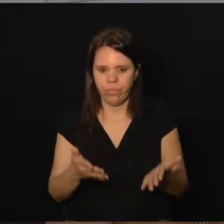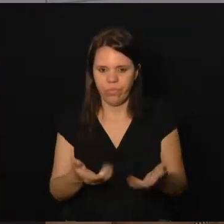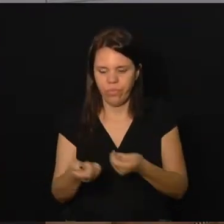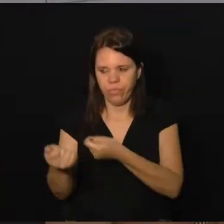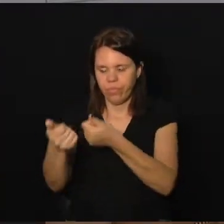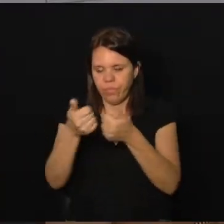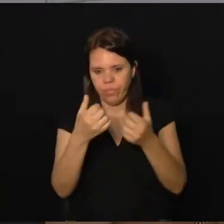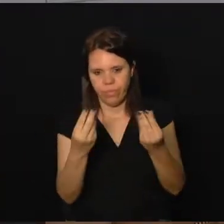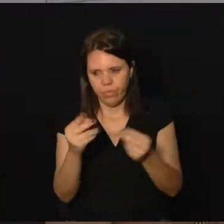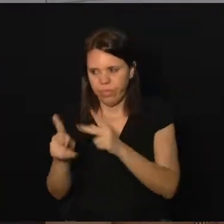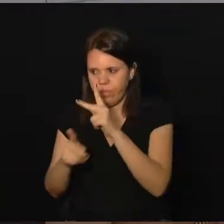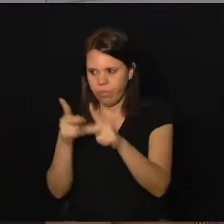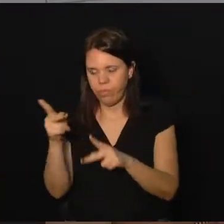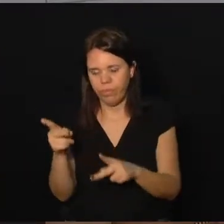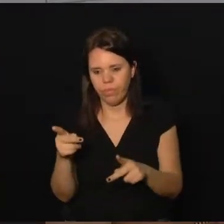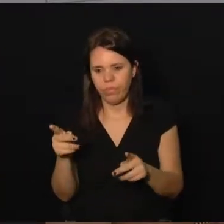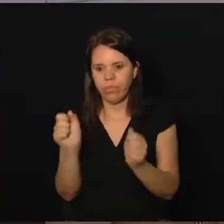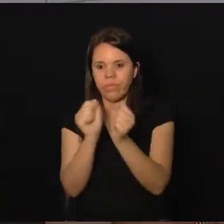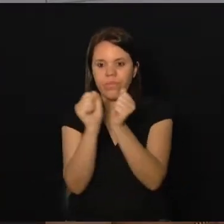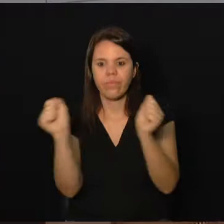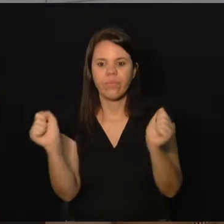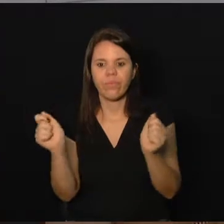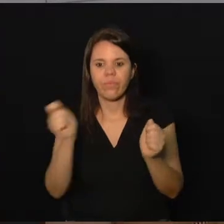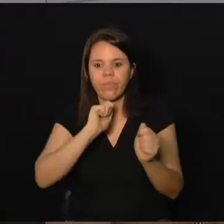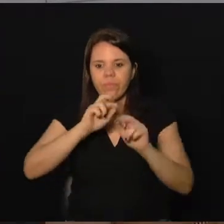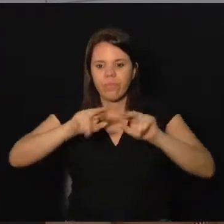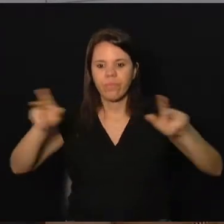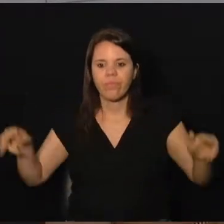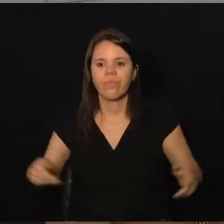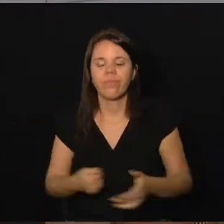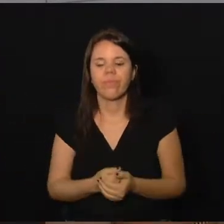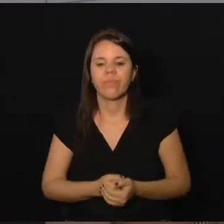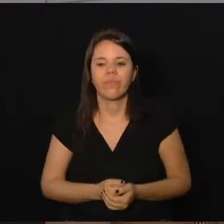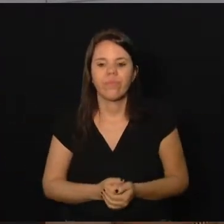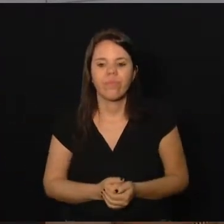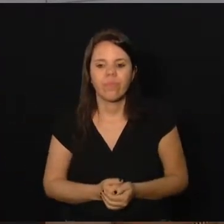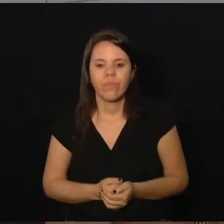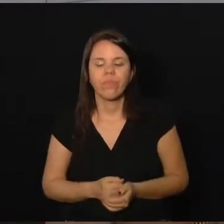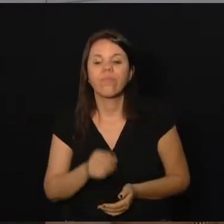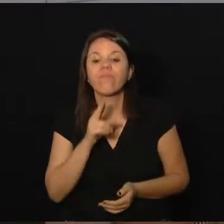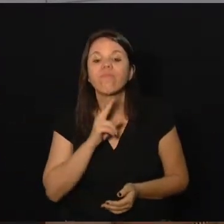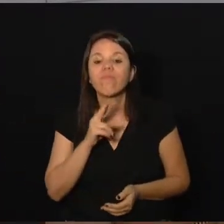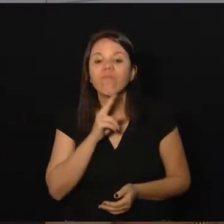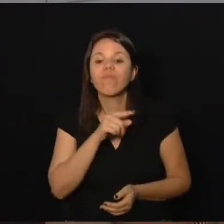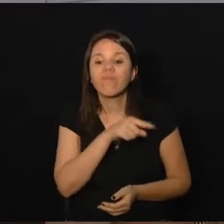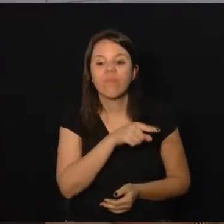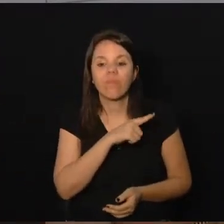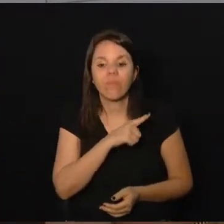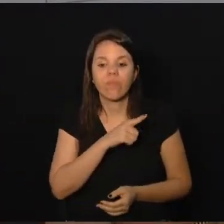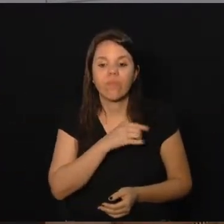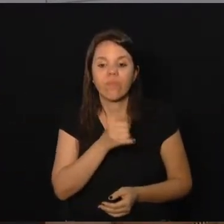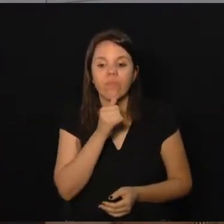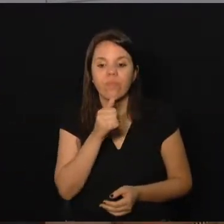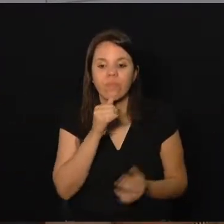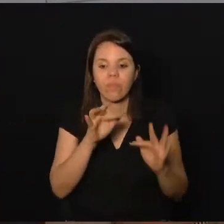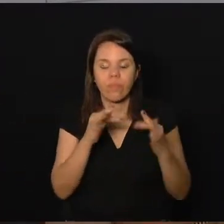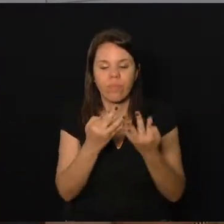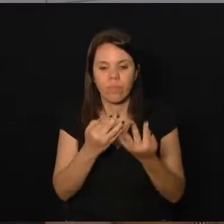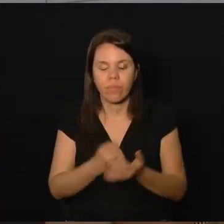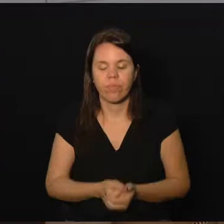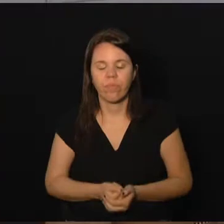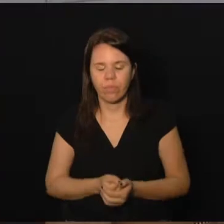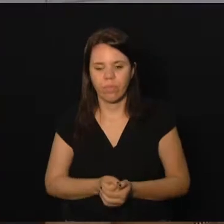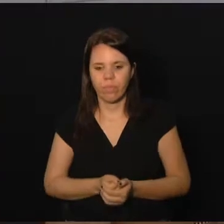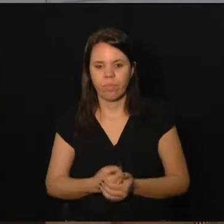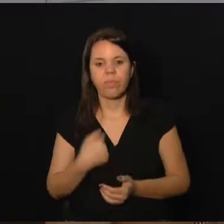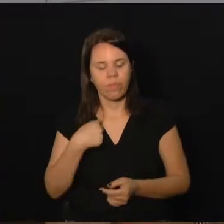pessoas vão sair da dependência química, eu tenho certeza disso. O Nelson tem esse exemplo na família, né?